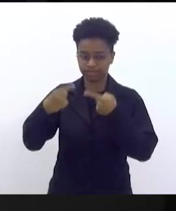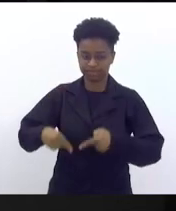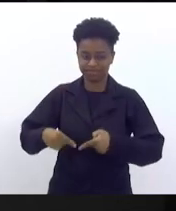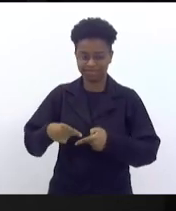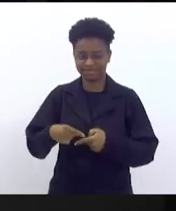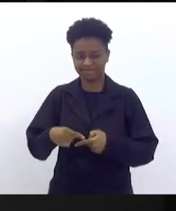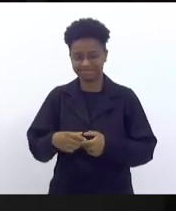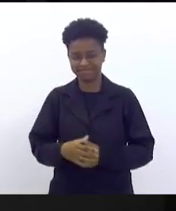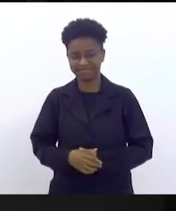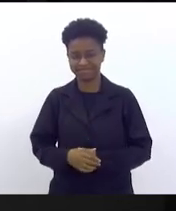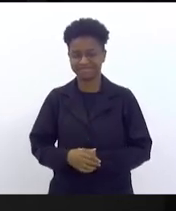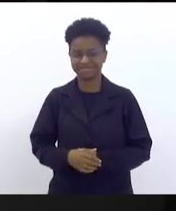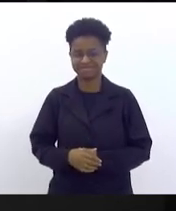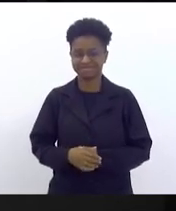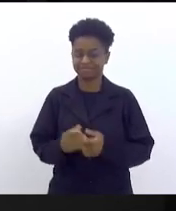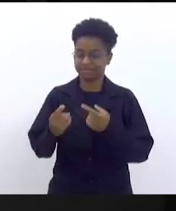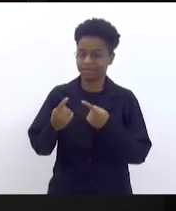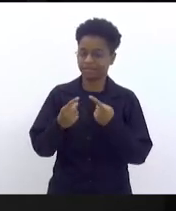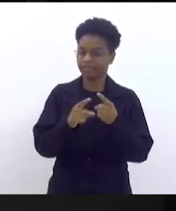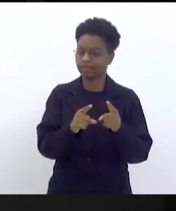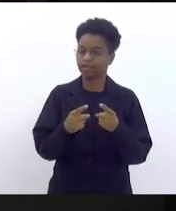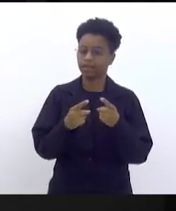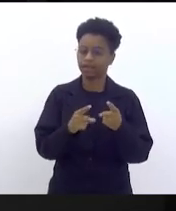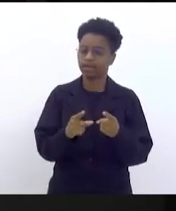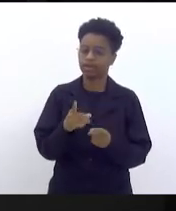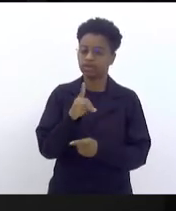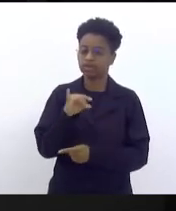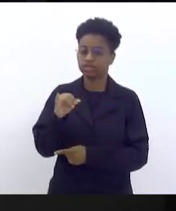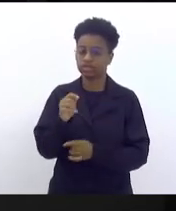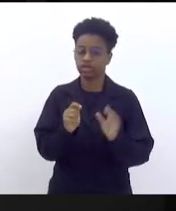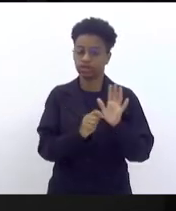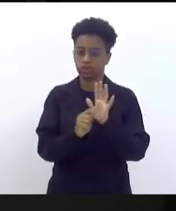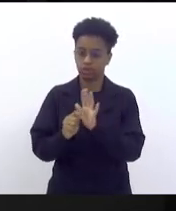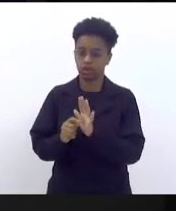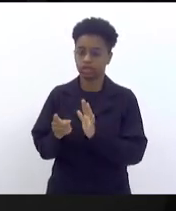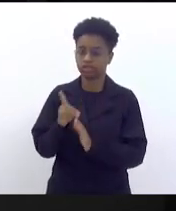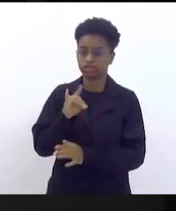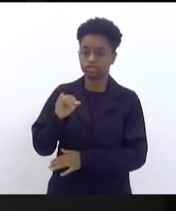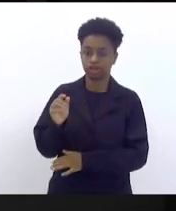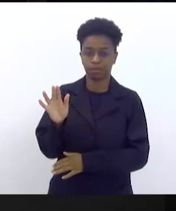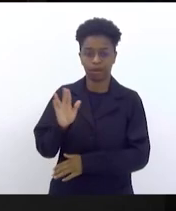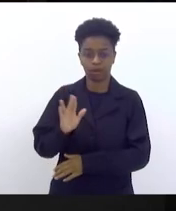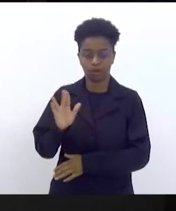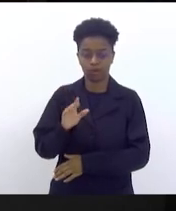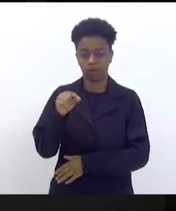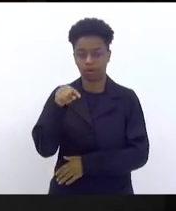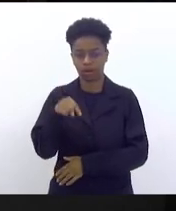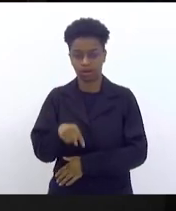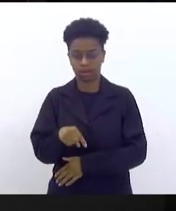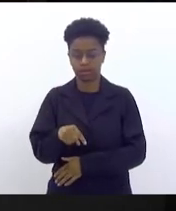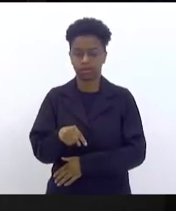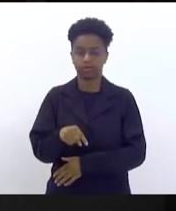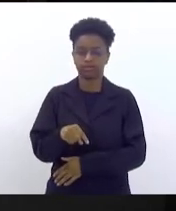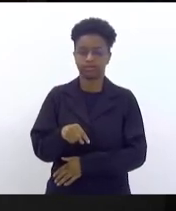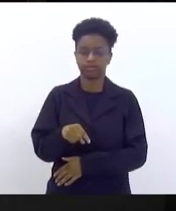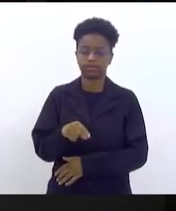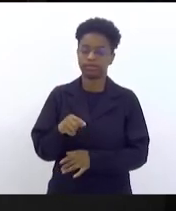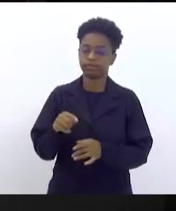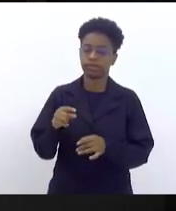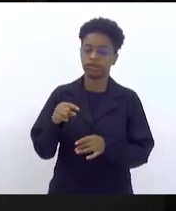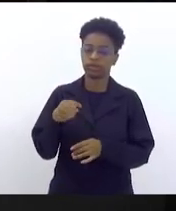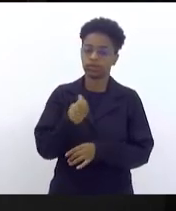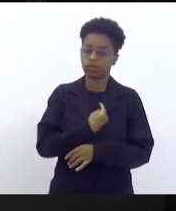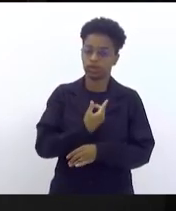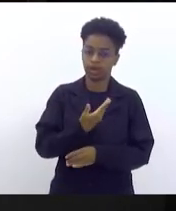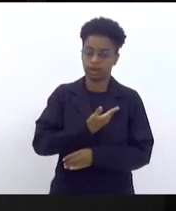combate o dia das drogas o dia da maconha aqui na capital aonde que o nosso Nobre o